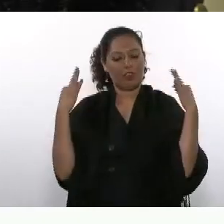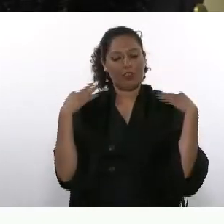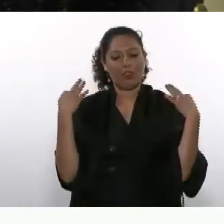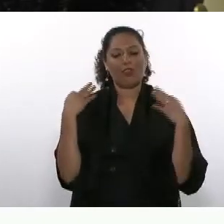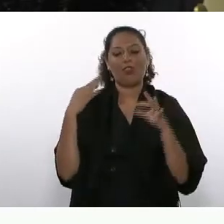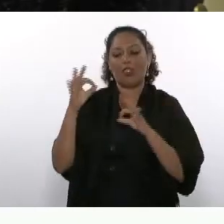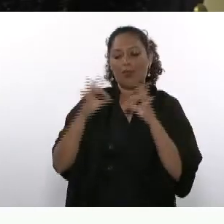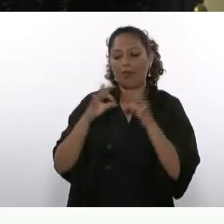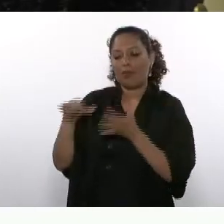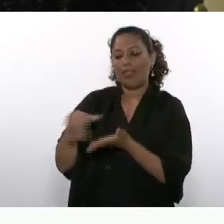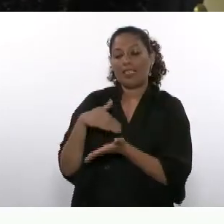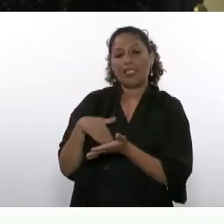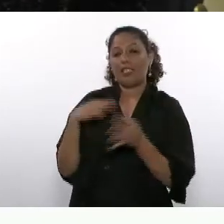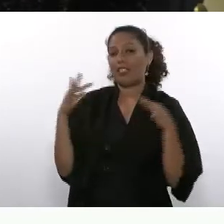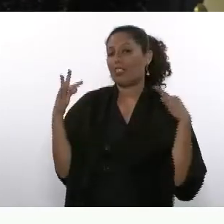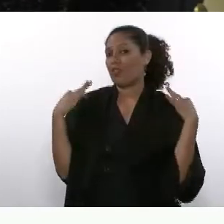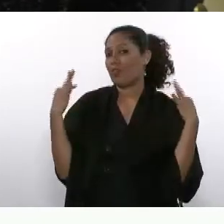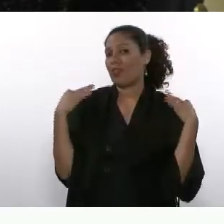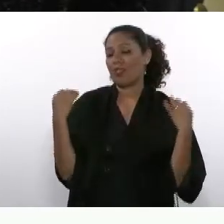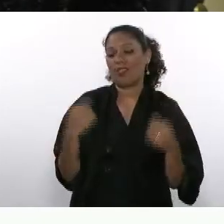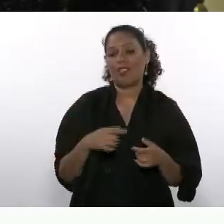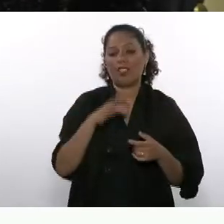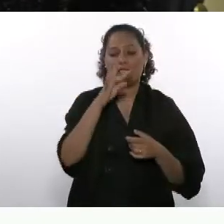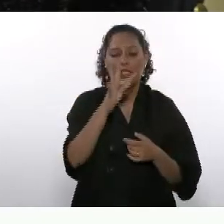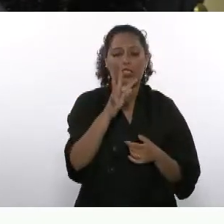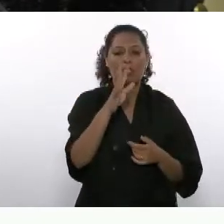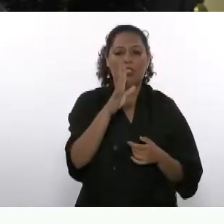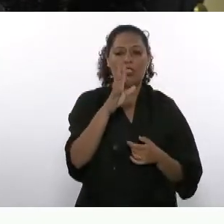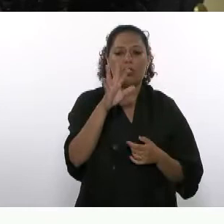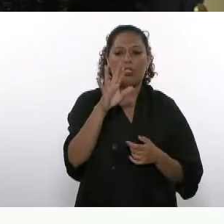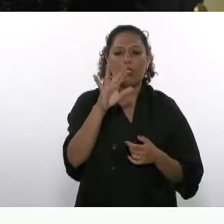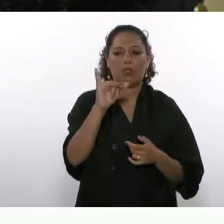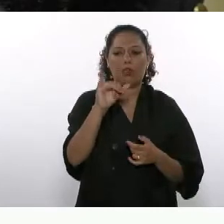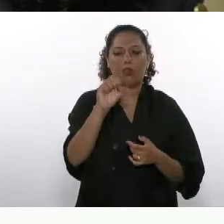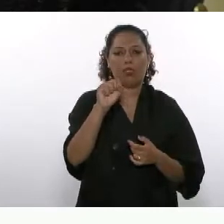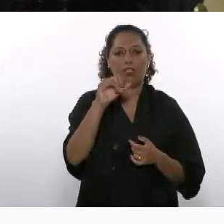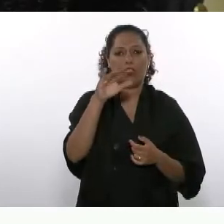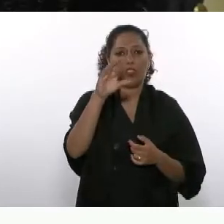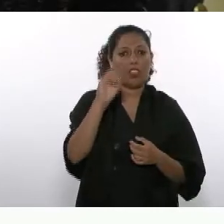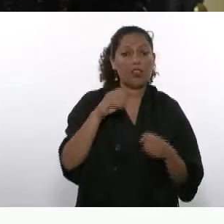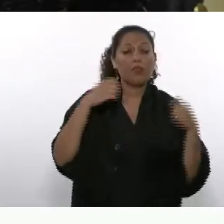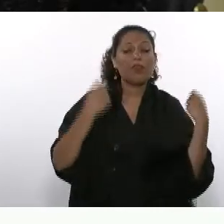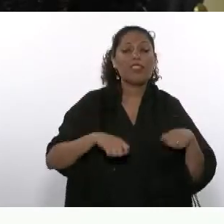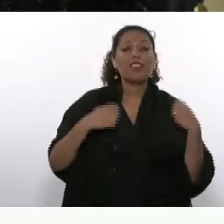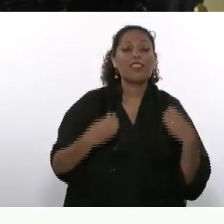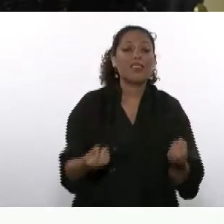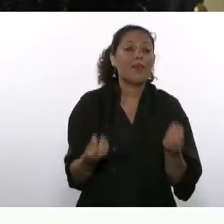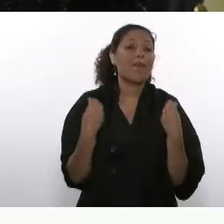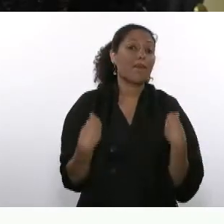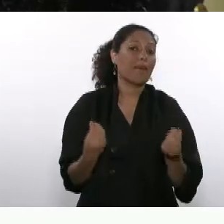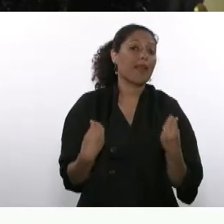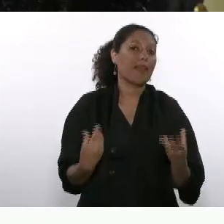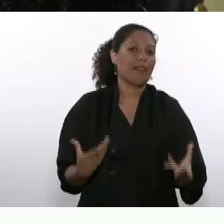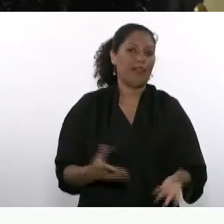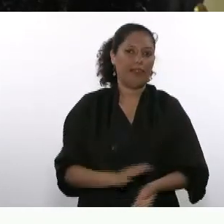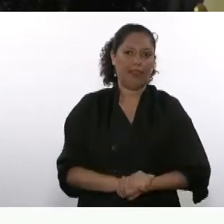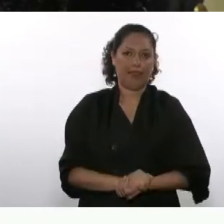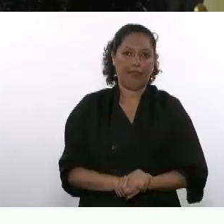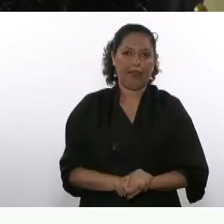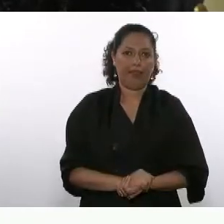A Turisrio acaba sendo um elefante branco para a gente carregar com salários fora do padrão do Estado e